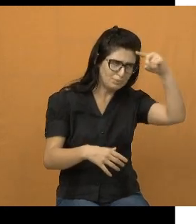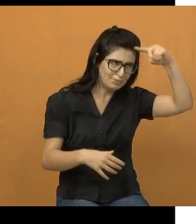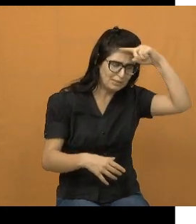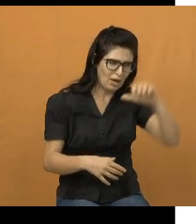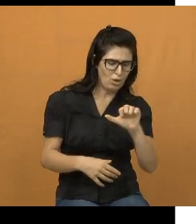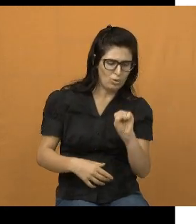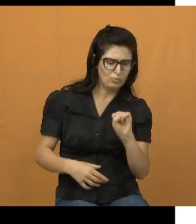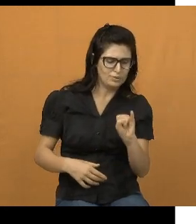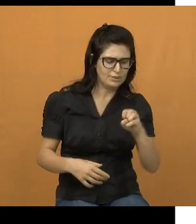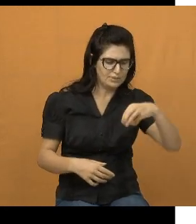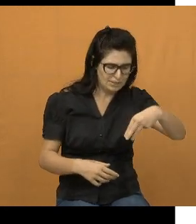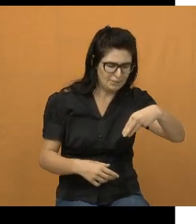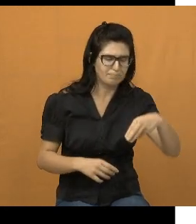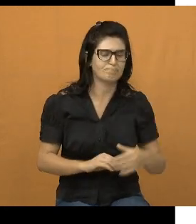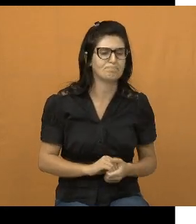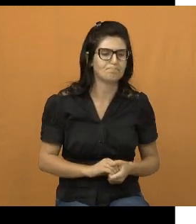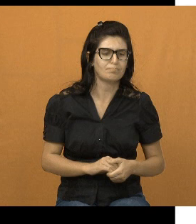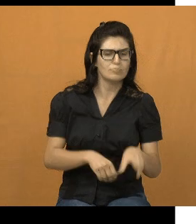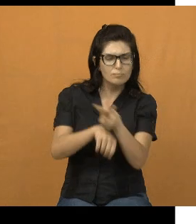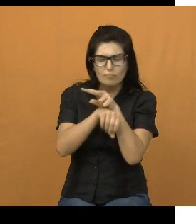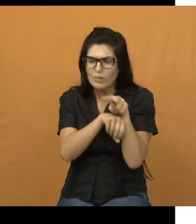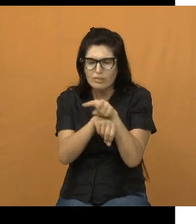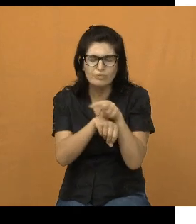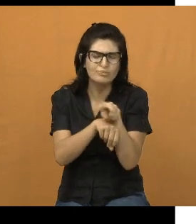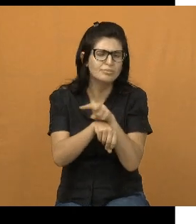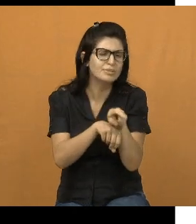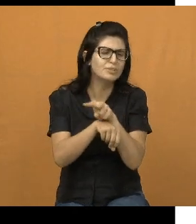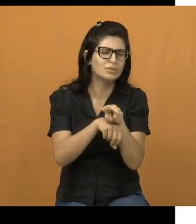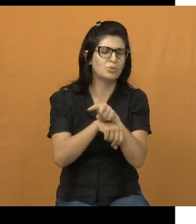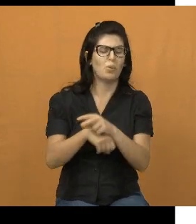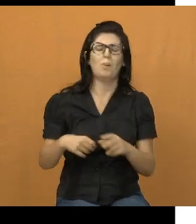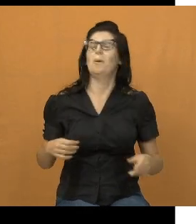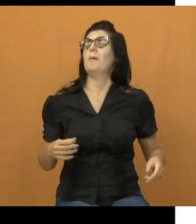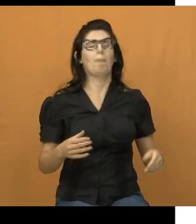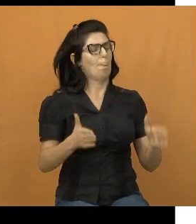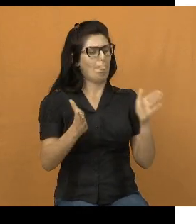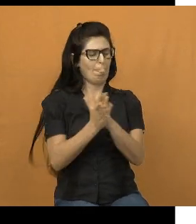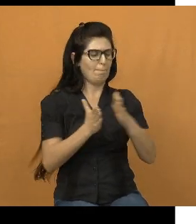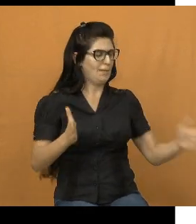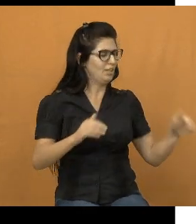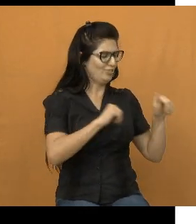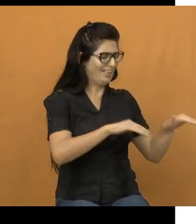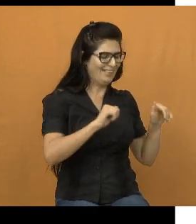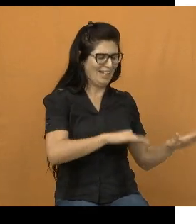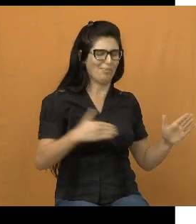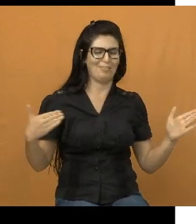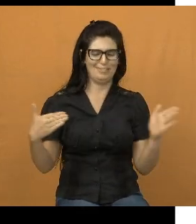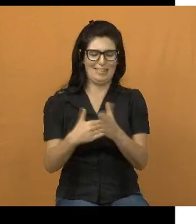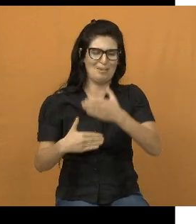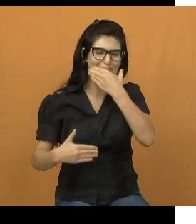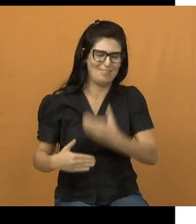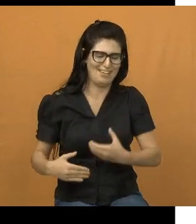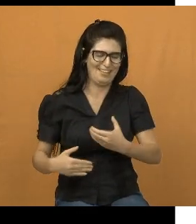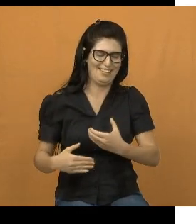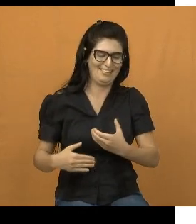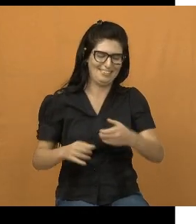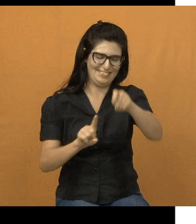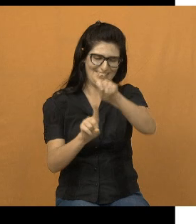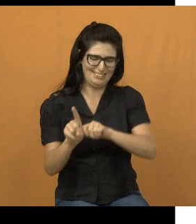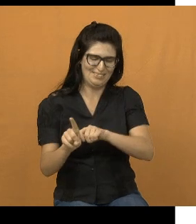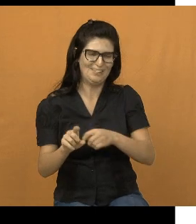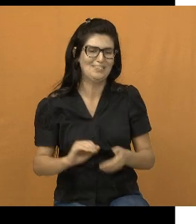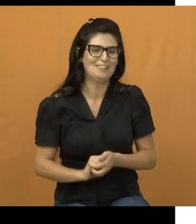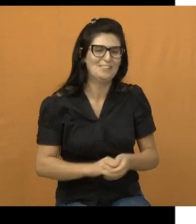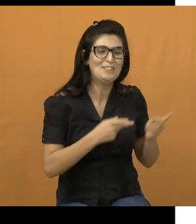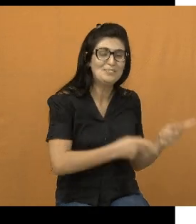Aqui as demandas por auditoria, né, no terceiro quadrimestre. Visita hospitalar, o que